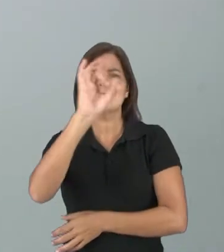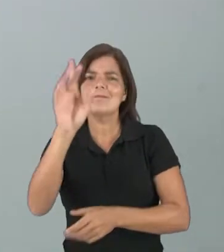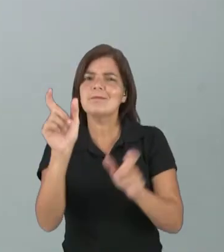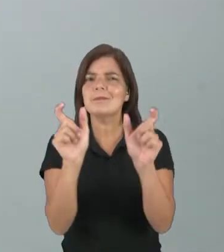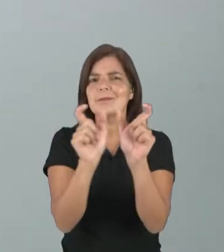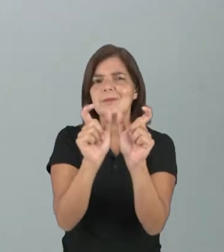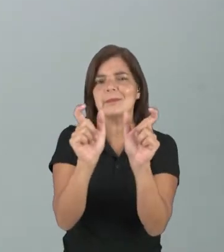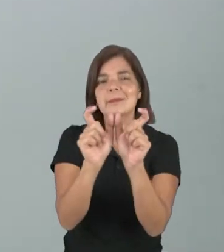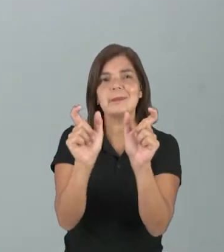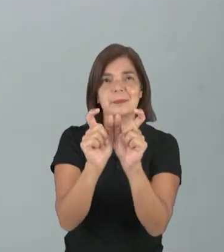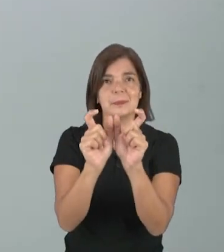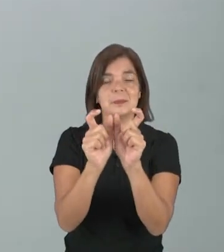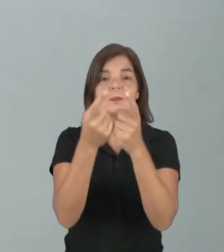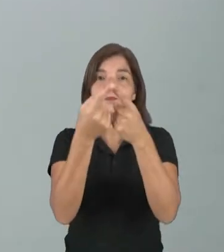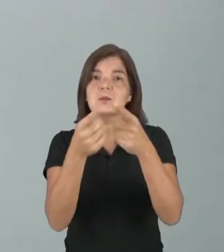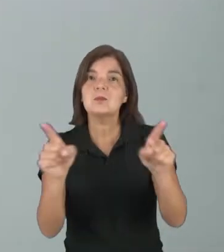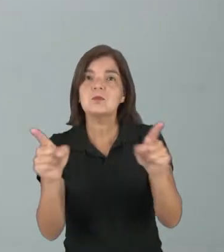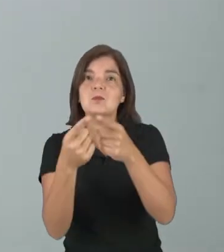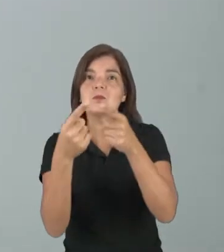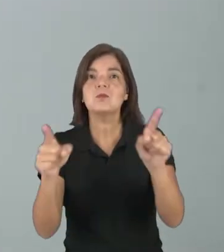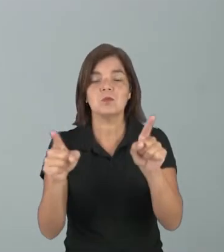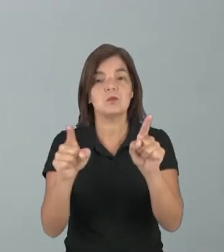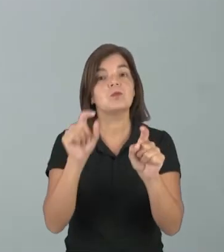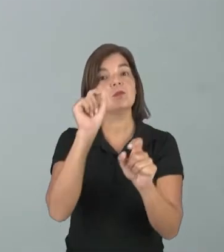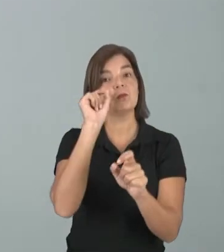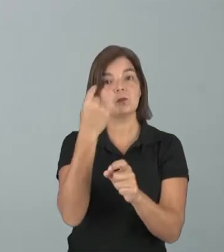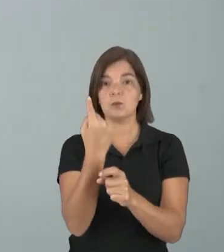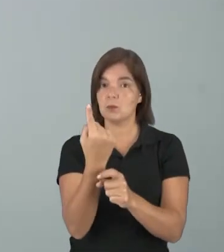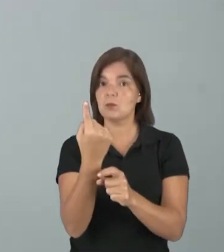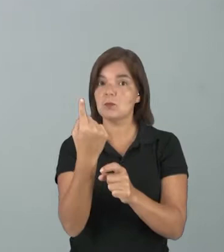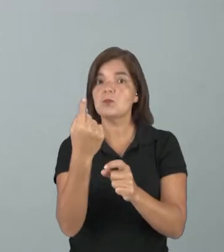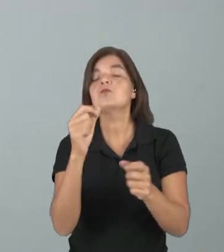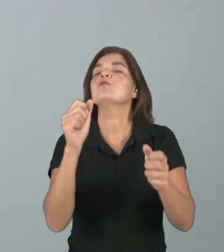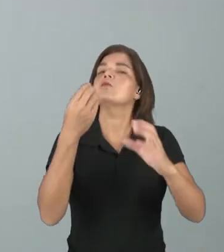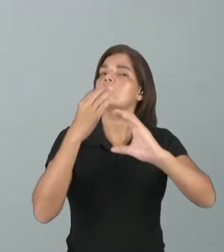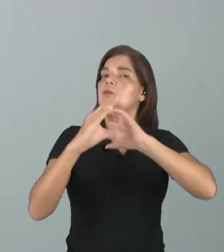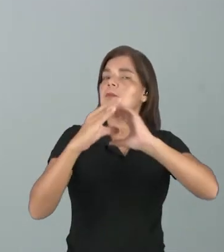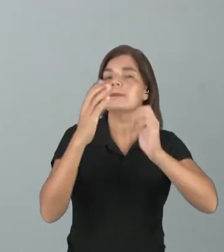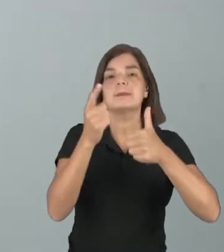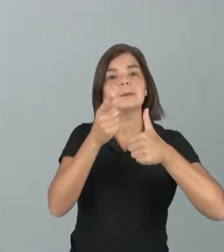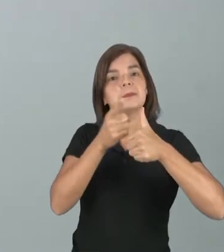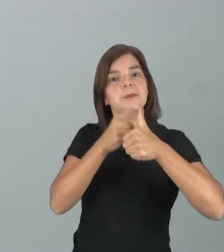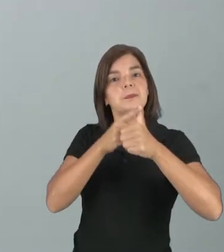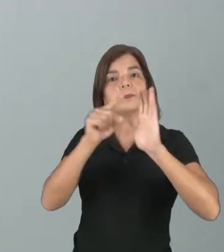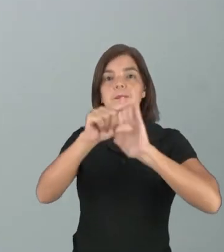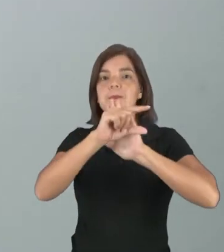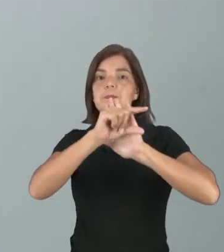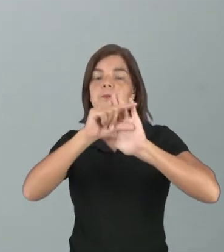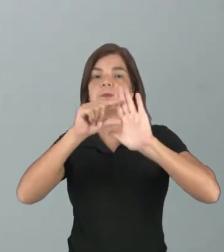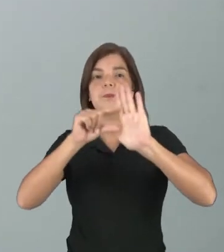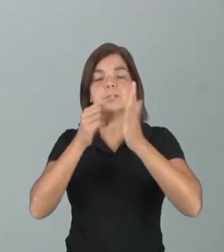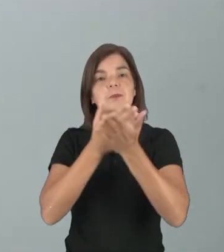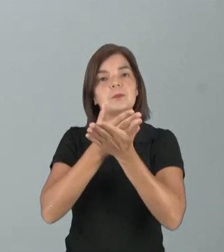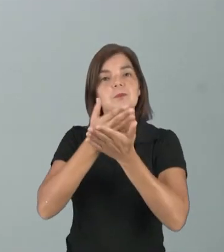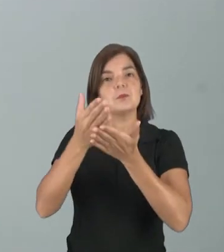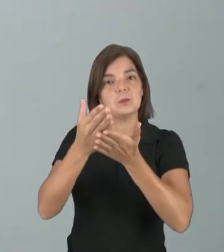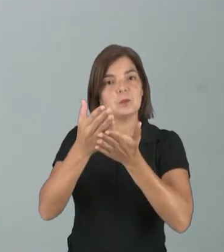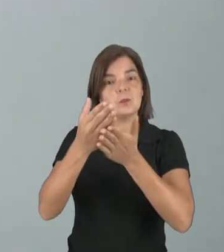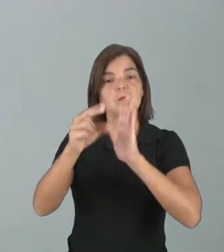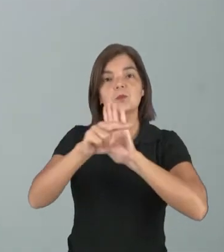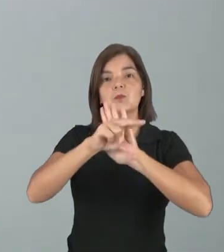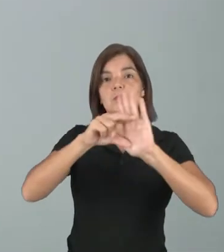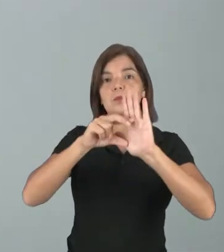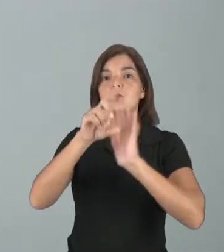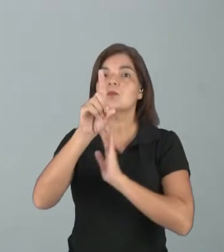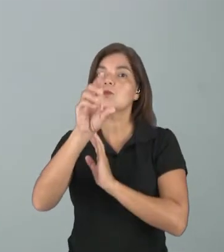verso desse hino foi com uma nota musical Então a primeira estrofe começava com